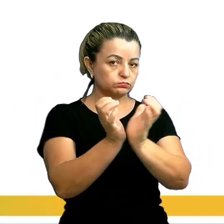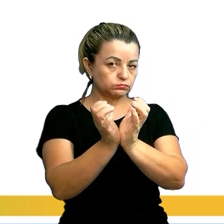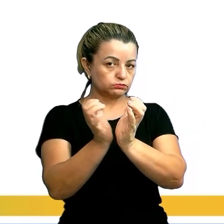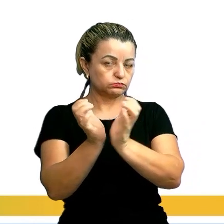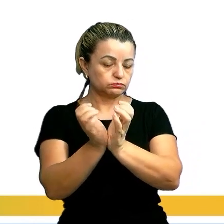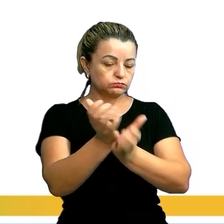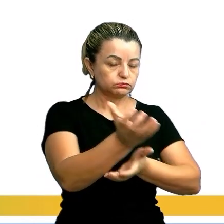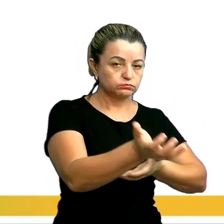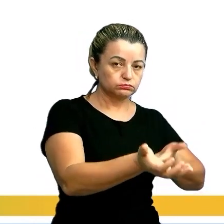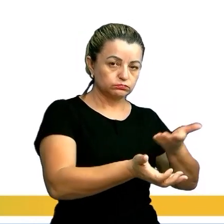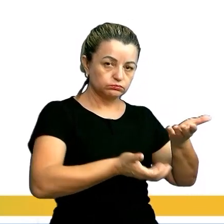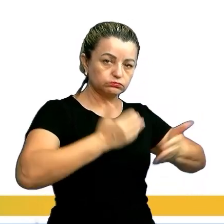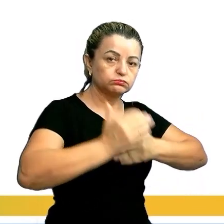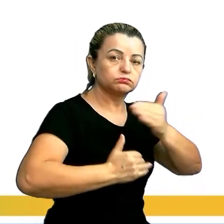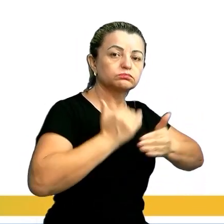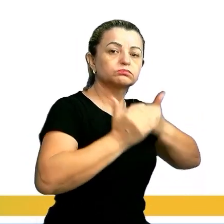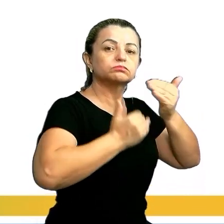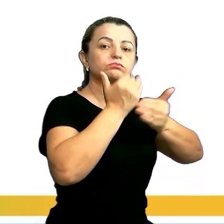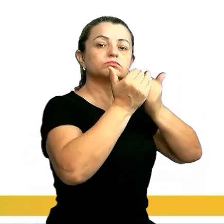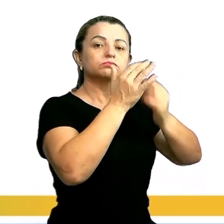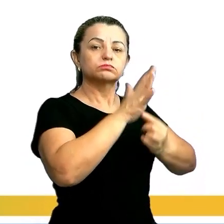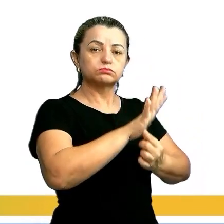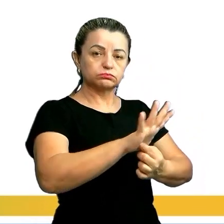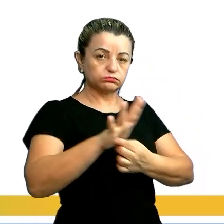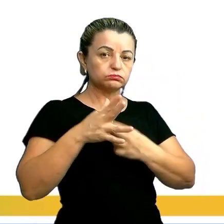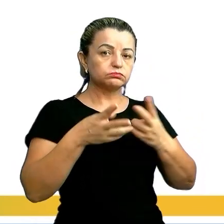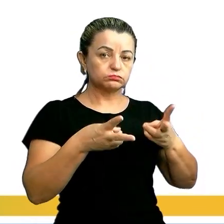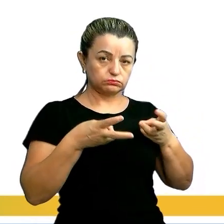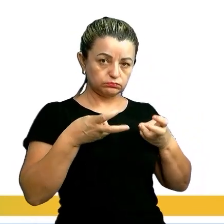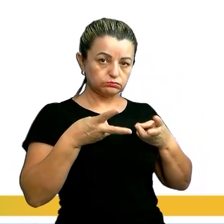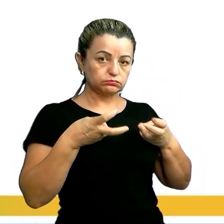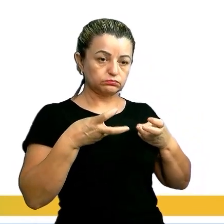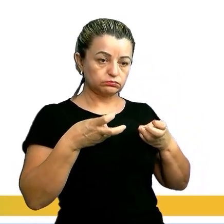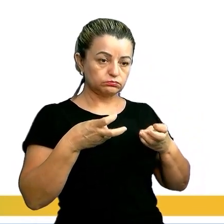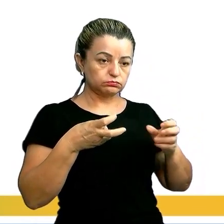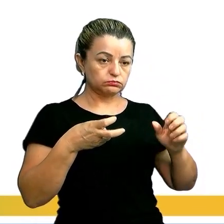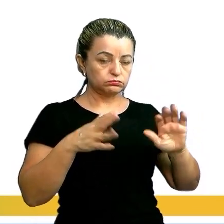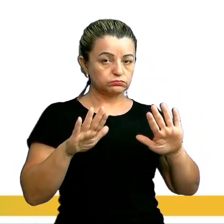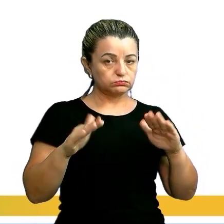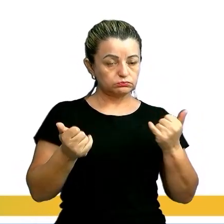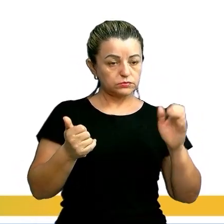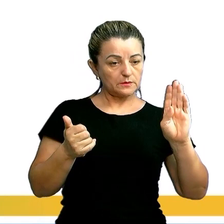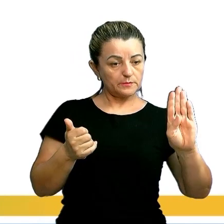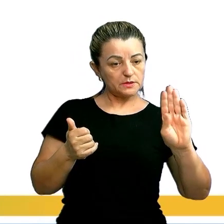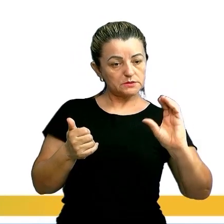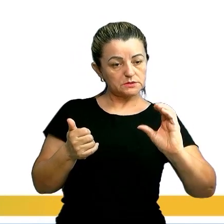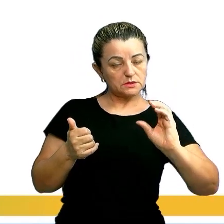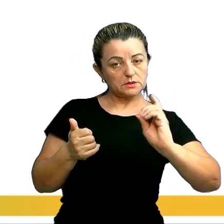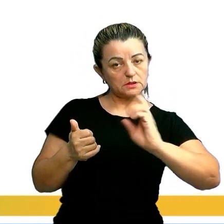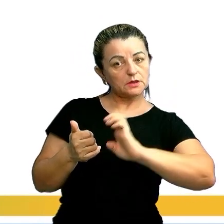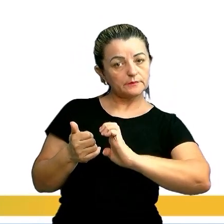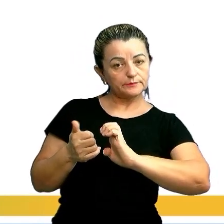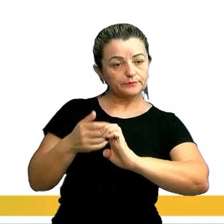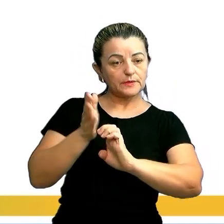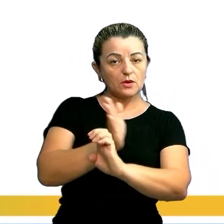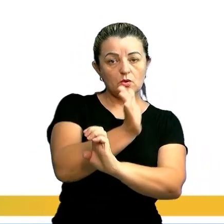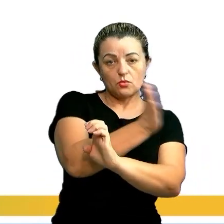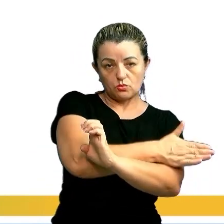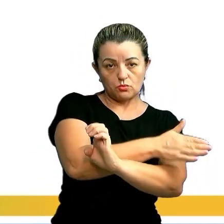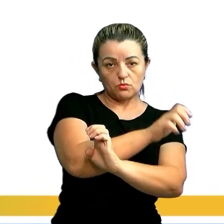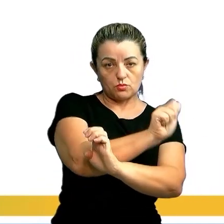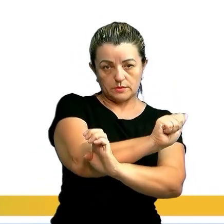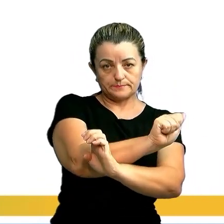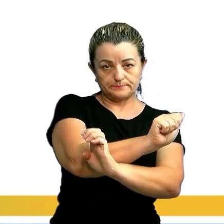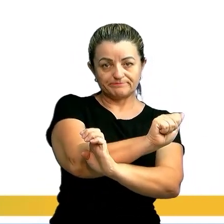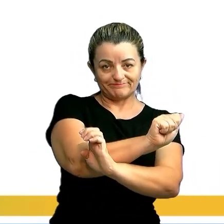Relações evolutivas estão mais evidentes, percebam, entre B, C, D e E. O A foi deixado de